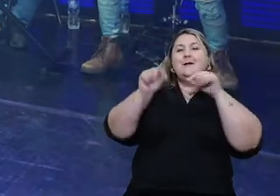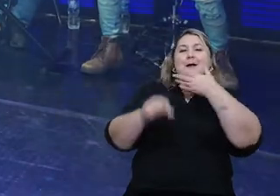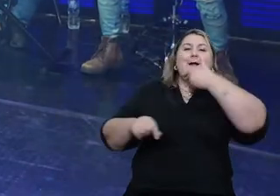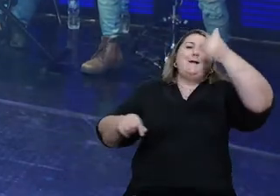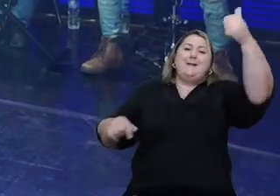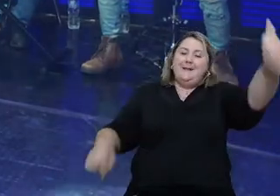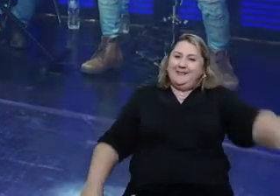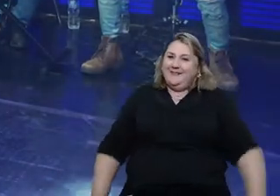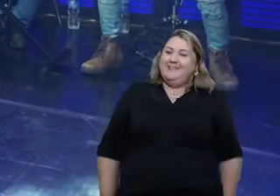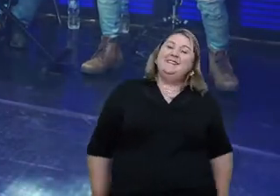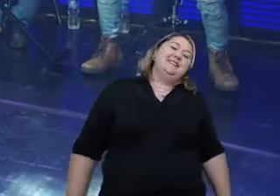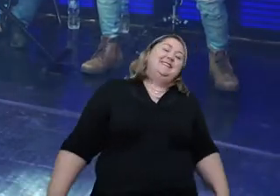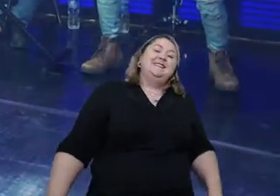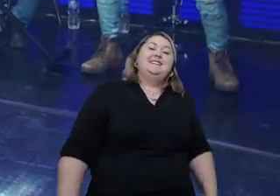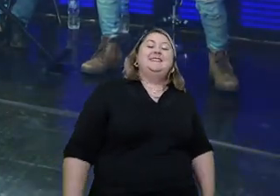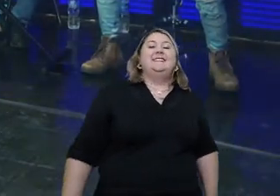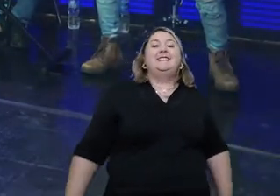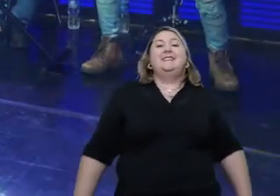Eu sou seu esquema preferido.